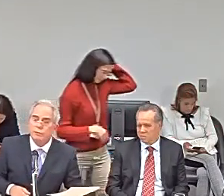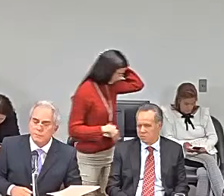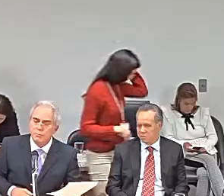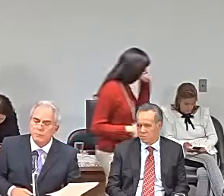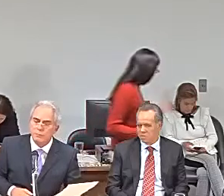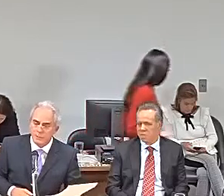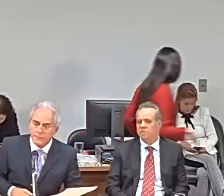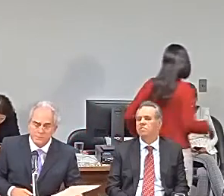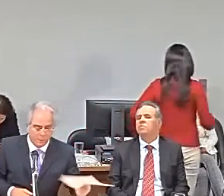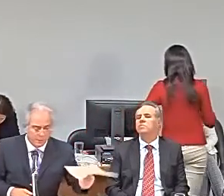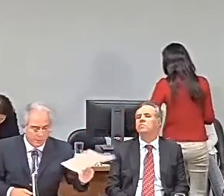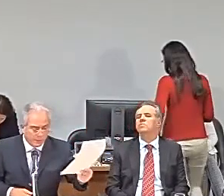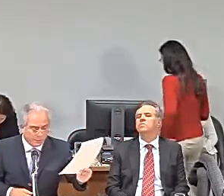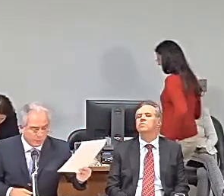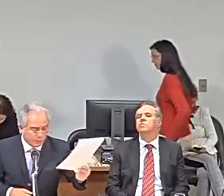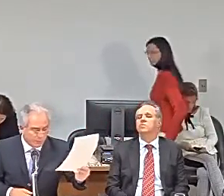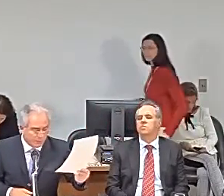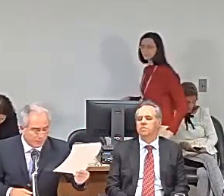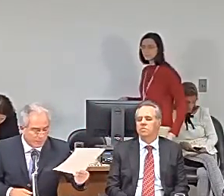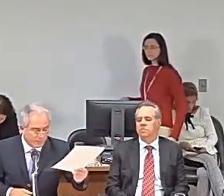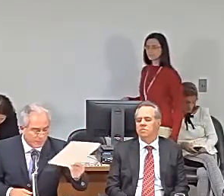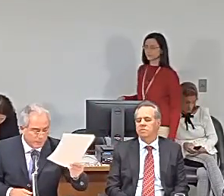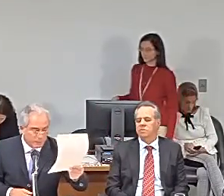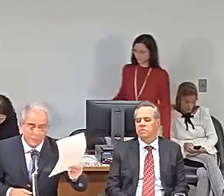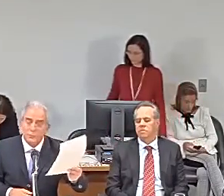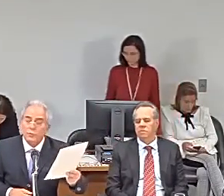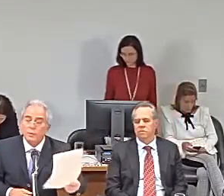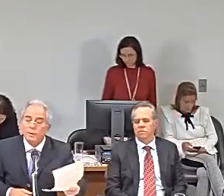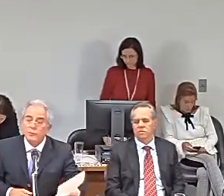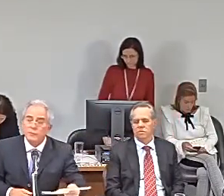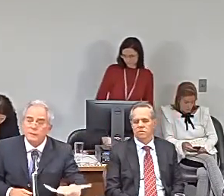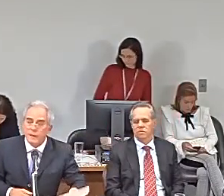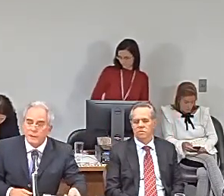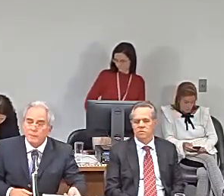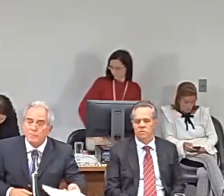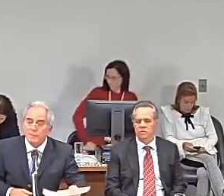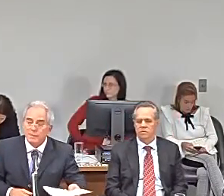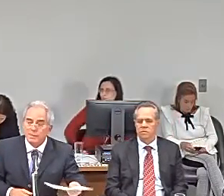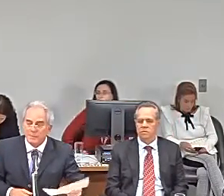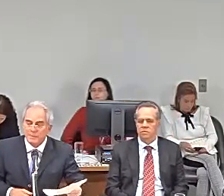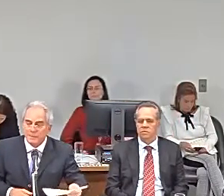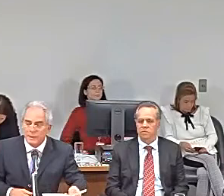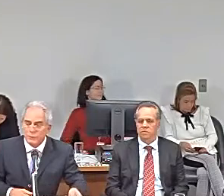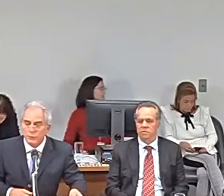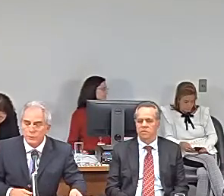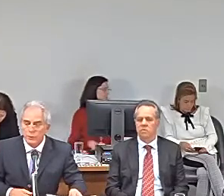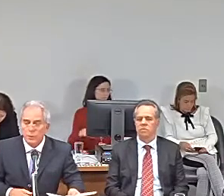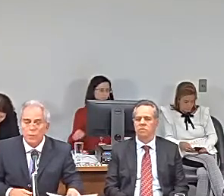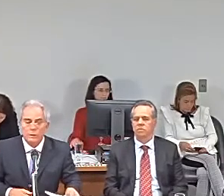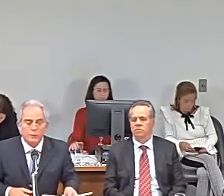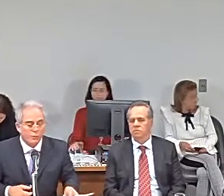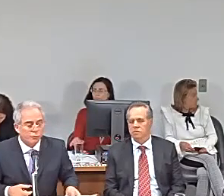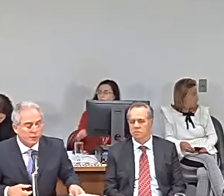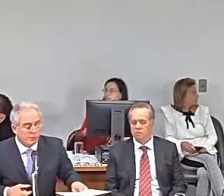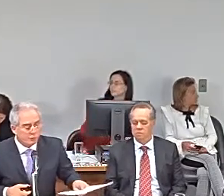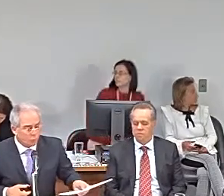for da audiência pública. Né? Então, é só para dizer desse documento que já está aqui para ser apreciado quando nós tivermos